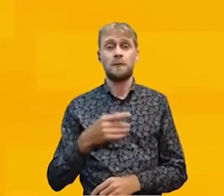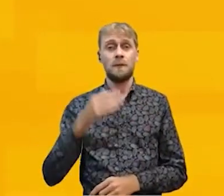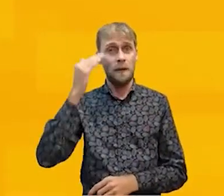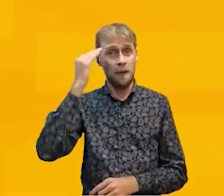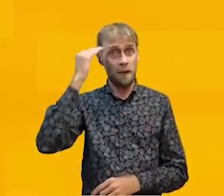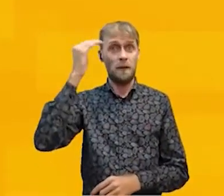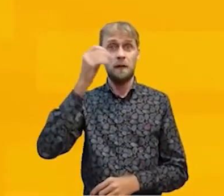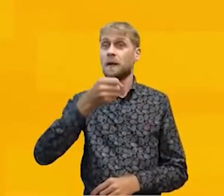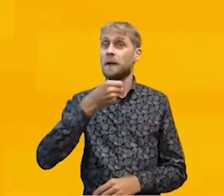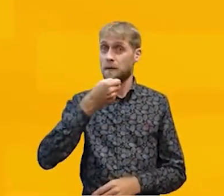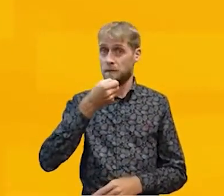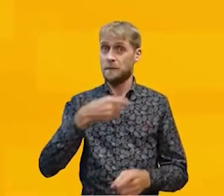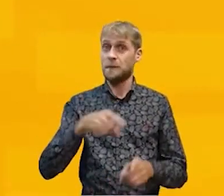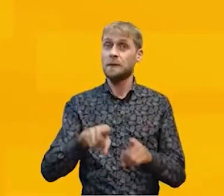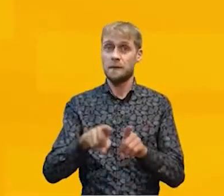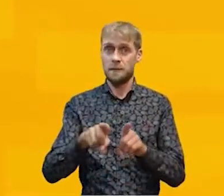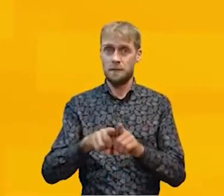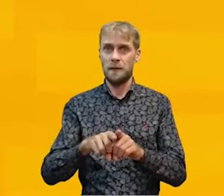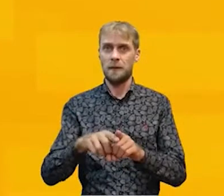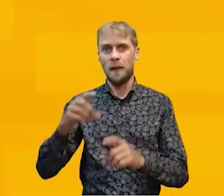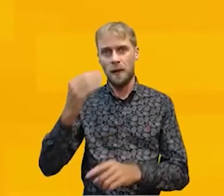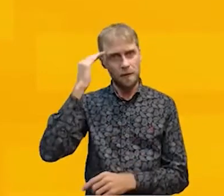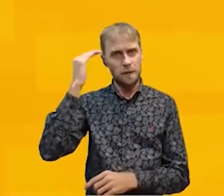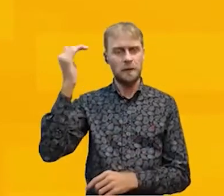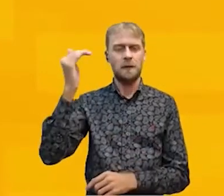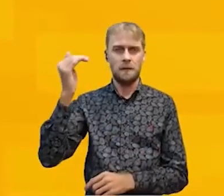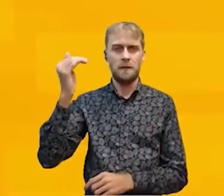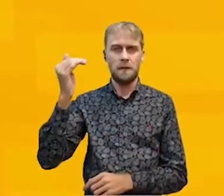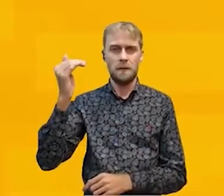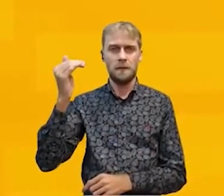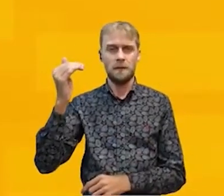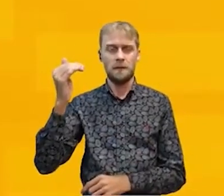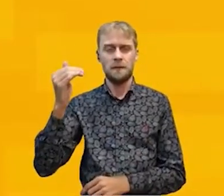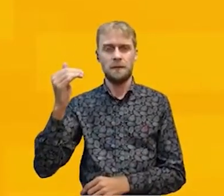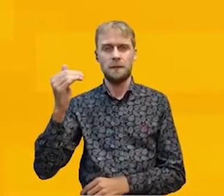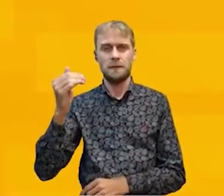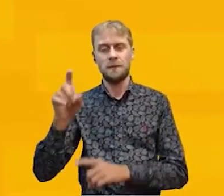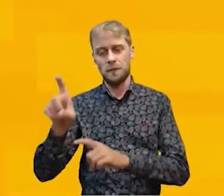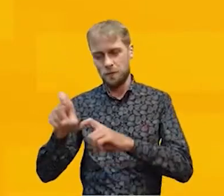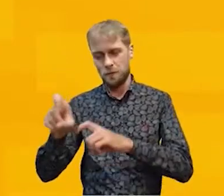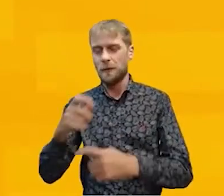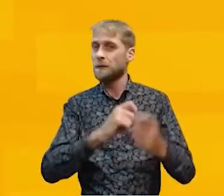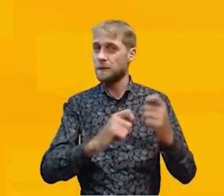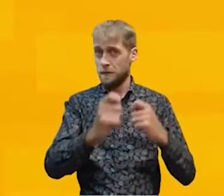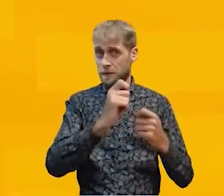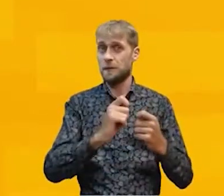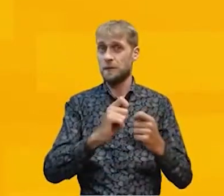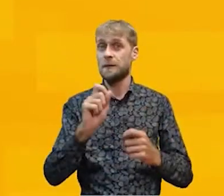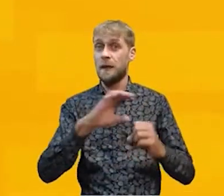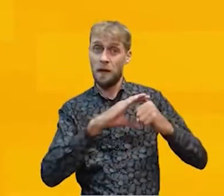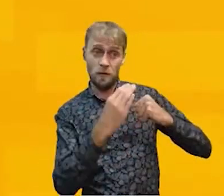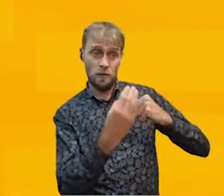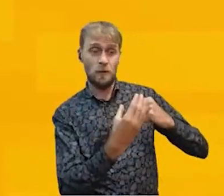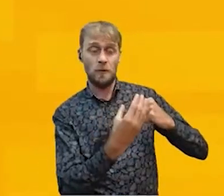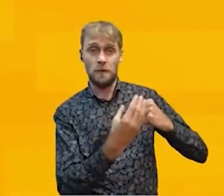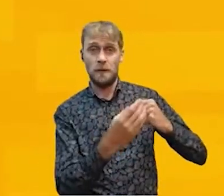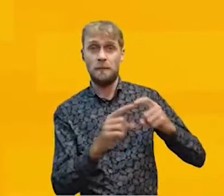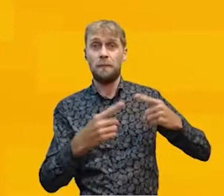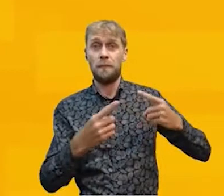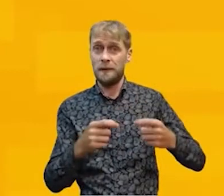mundo. E temos também os heróis do agronegócio que durante o Covid têm feito um trabalho espetacular, garantindo todo o abastecimento